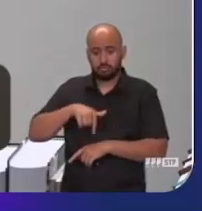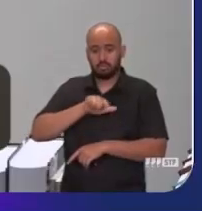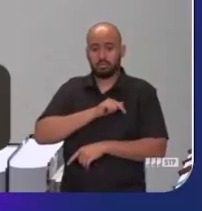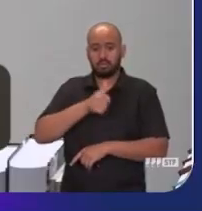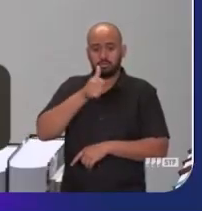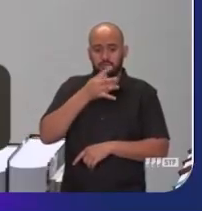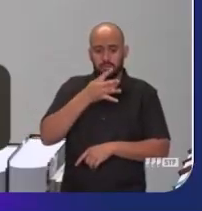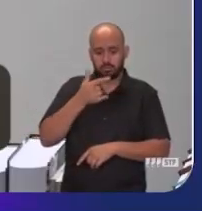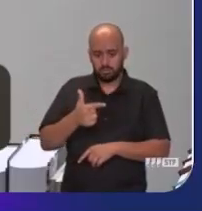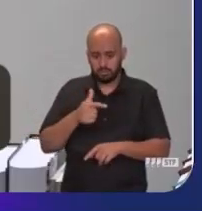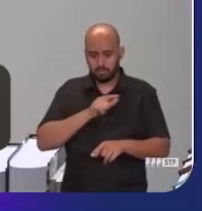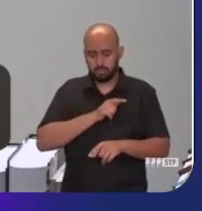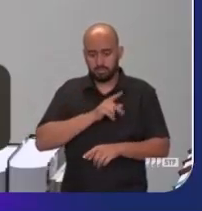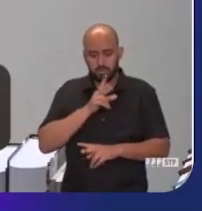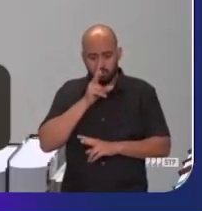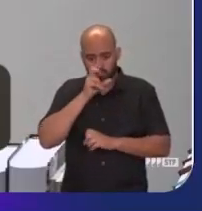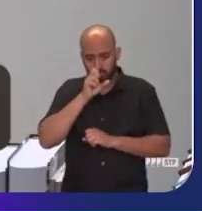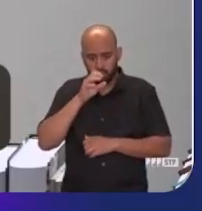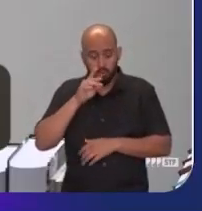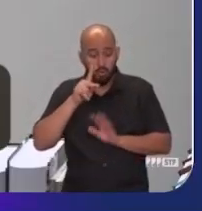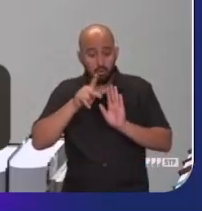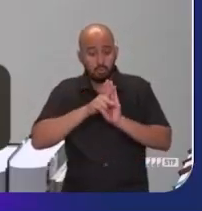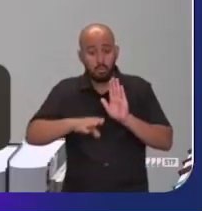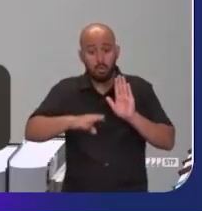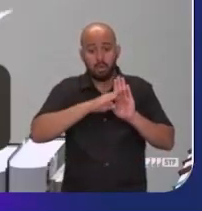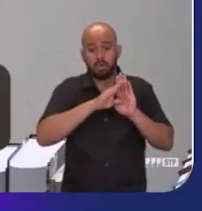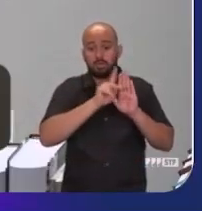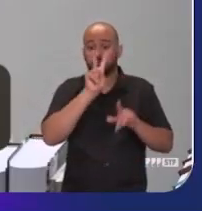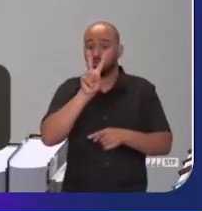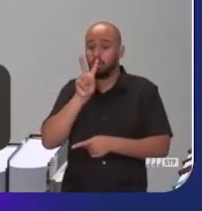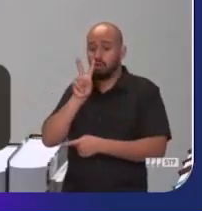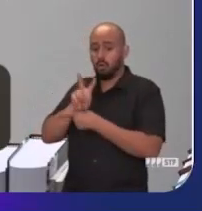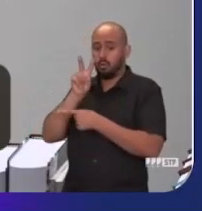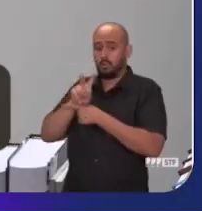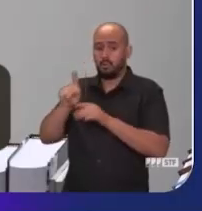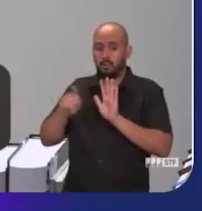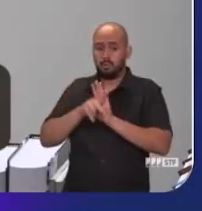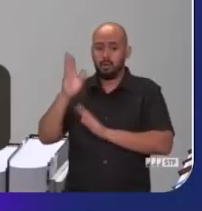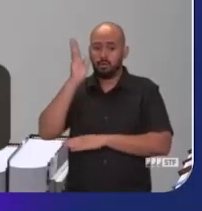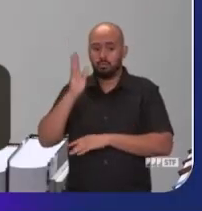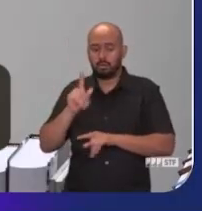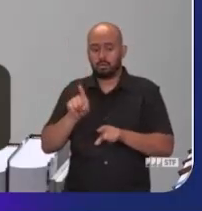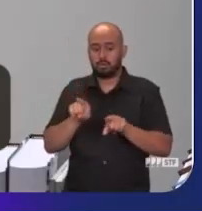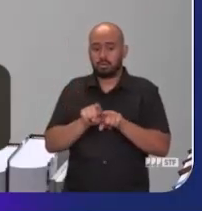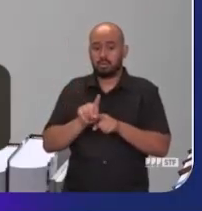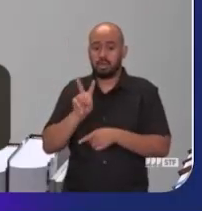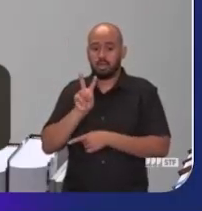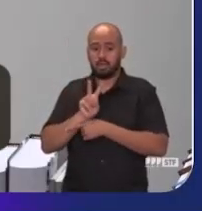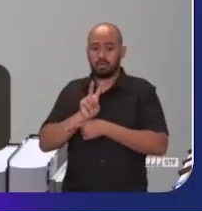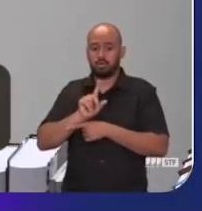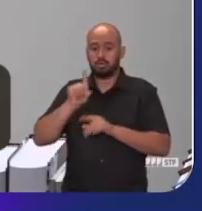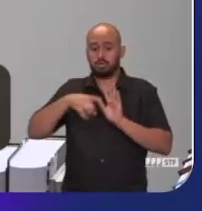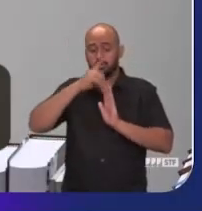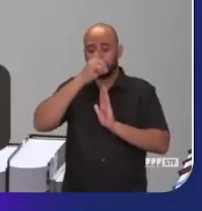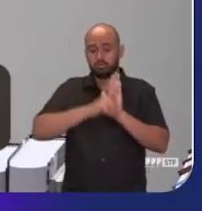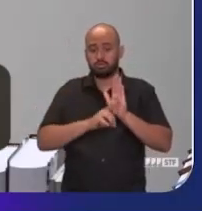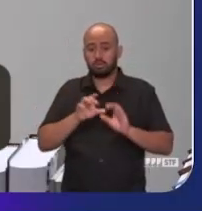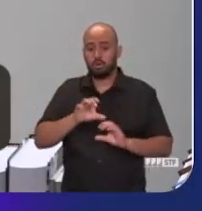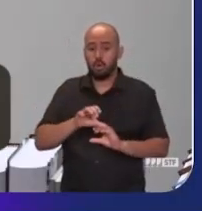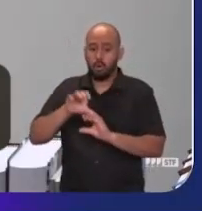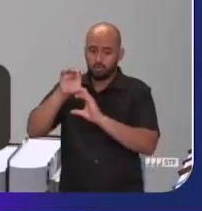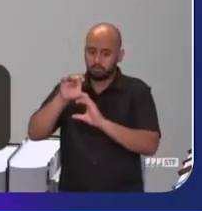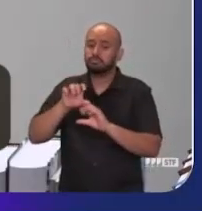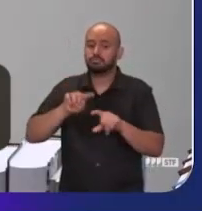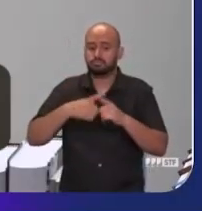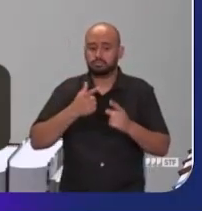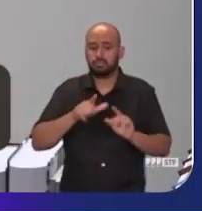Forças Armadas se destinam à defesa da pátria, à garantia dos poderes constitucionais e, por iniciativa deles, da lei e